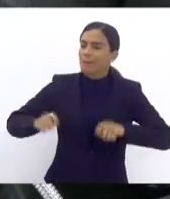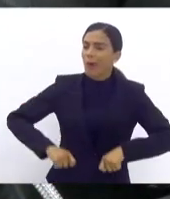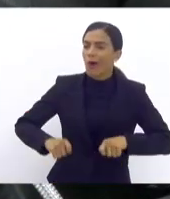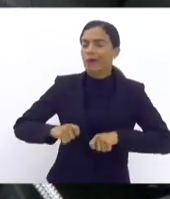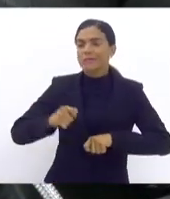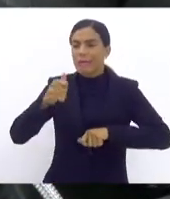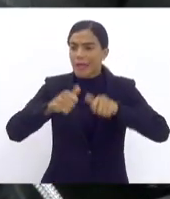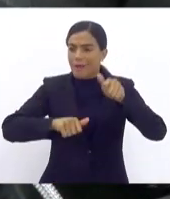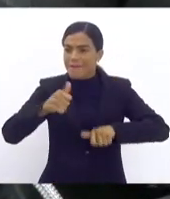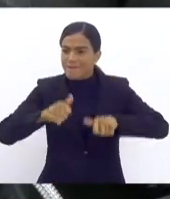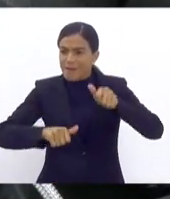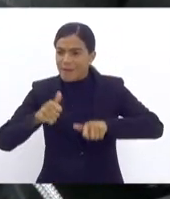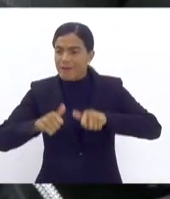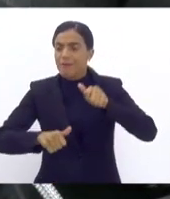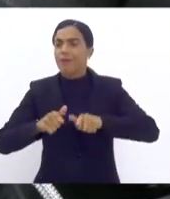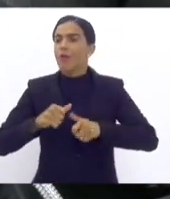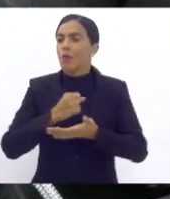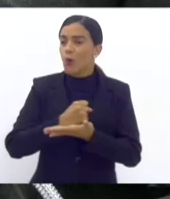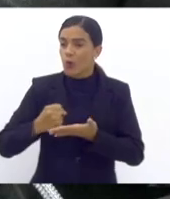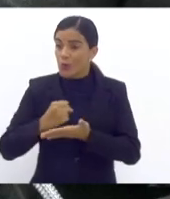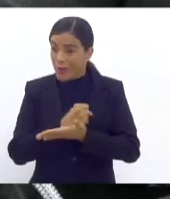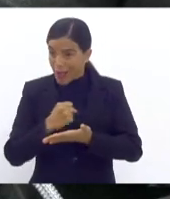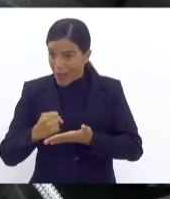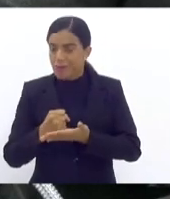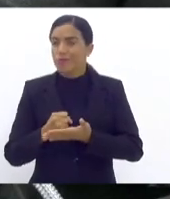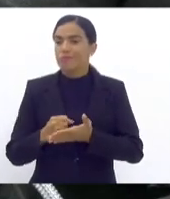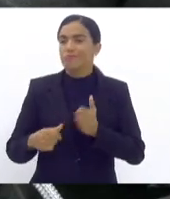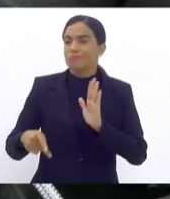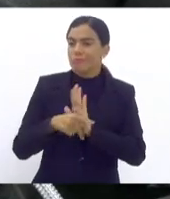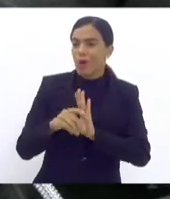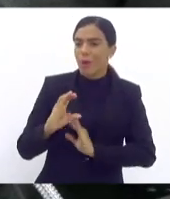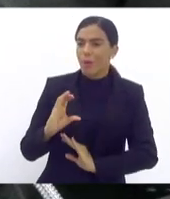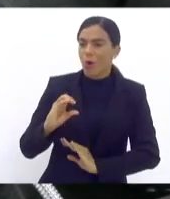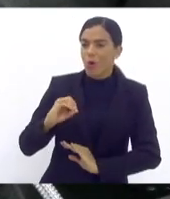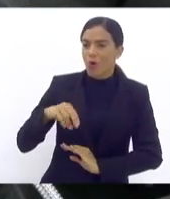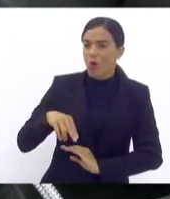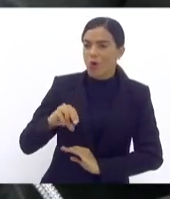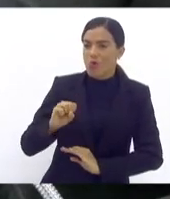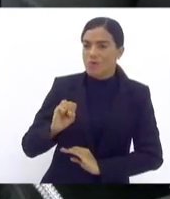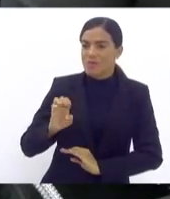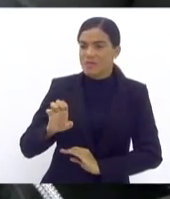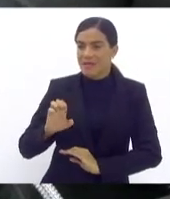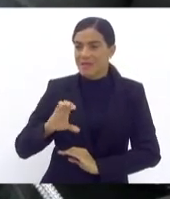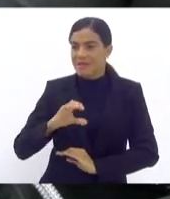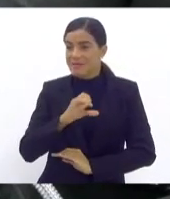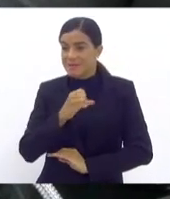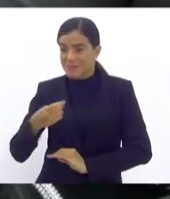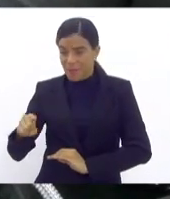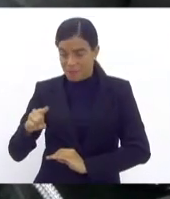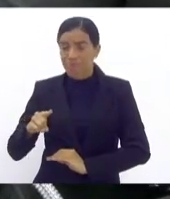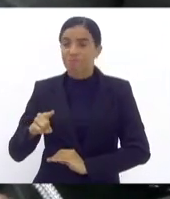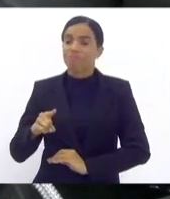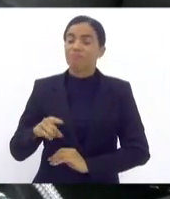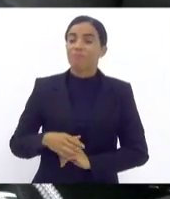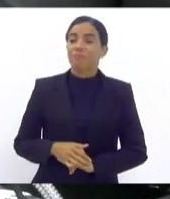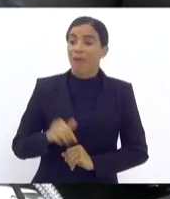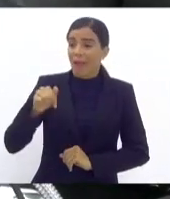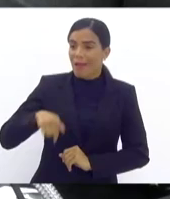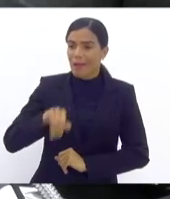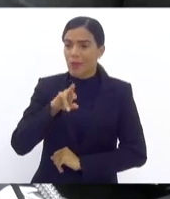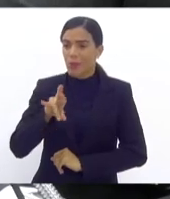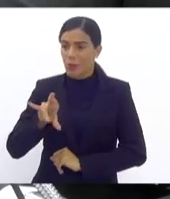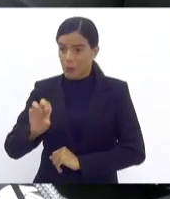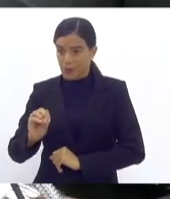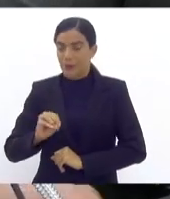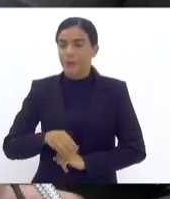rever de alguma forma, até com base nos contratos de concessão, esses absurdos que têm acontecido com o pedágio no Rio de Janeiro. Então, vou pedir